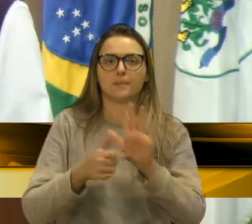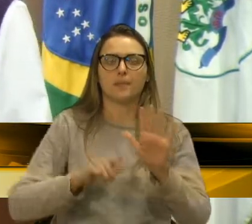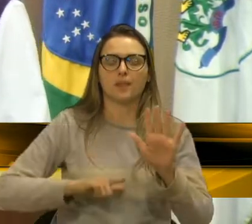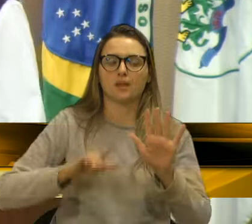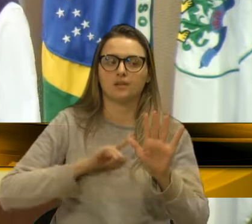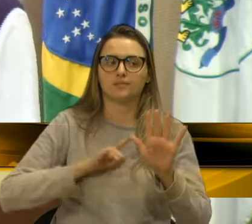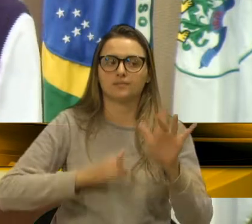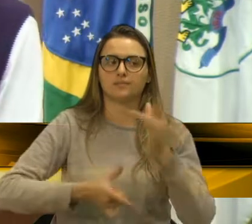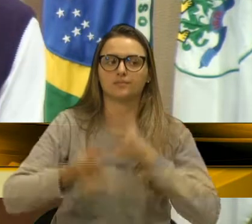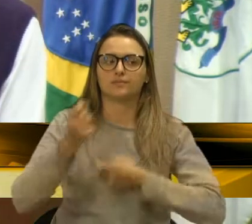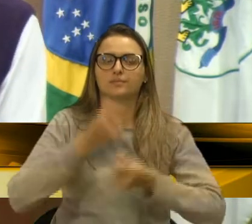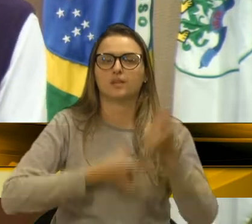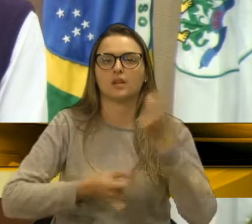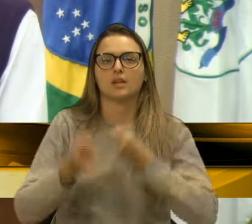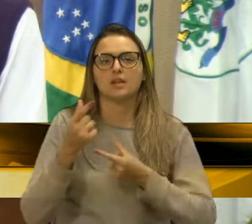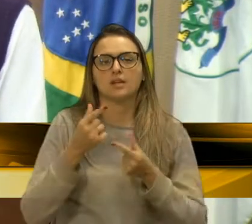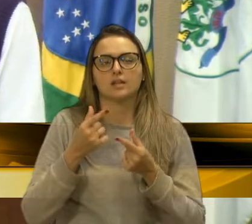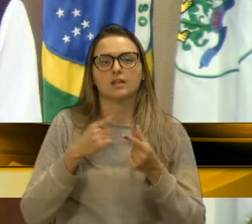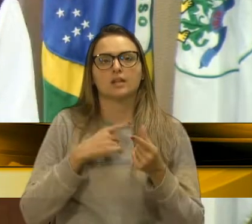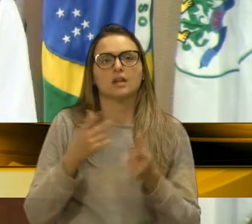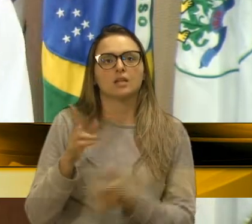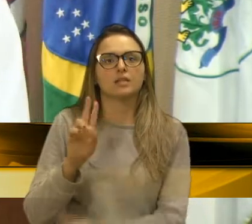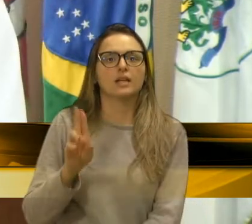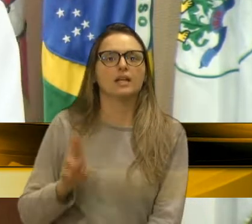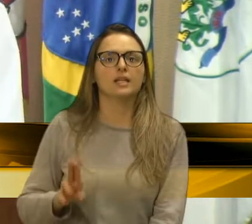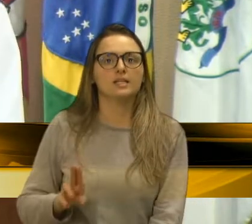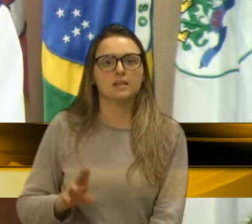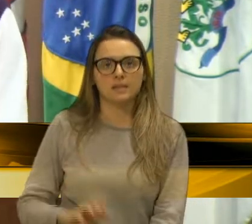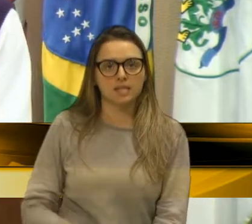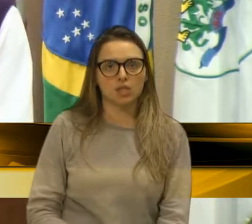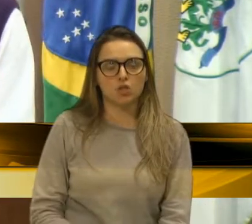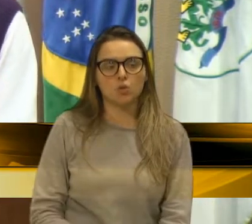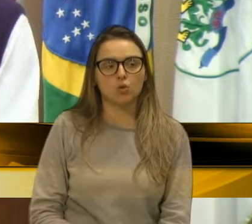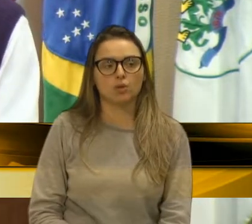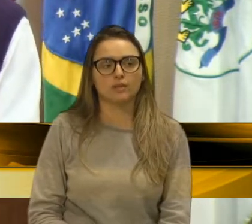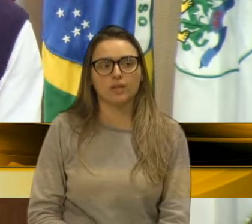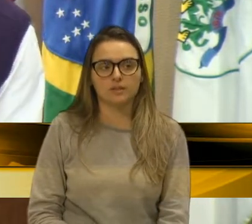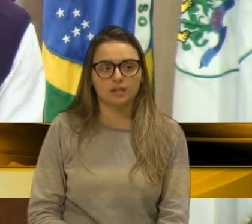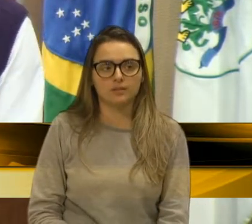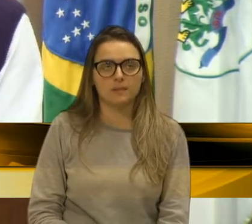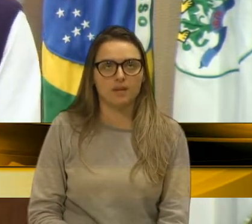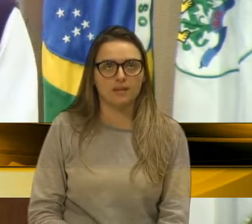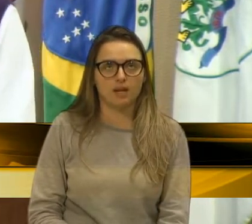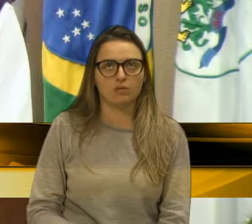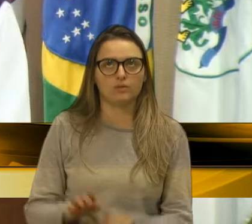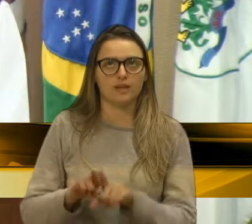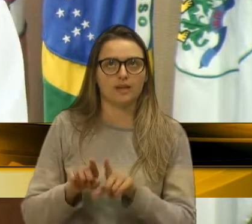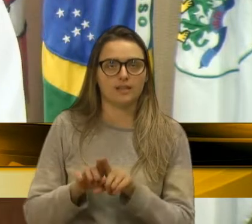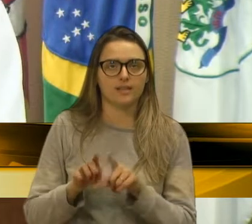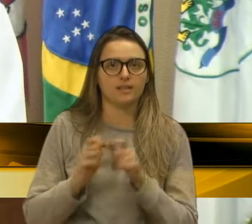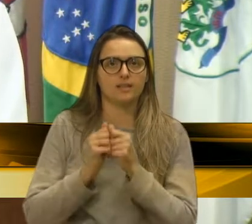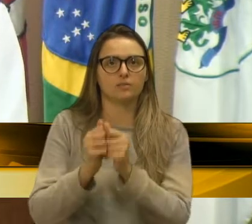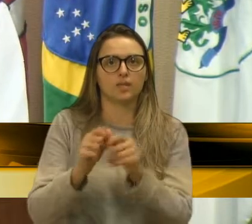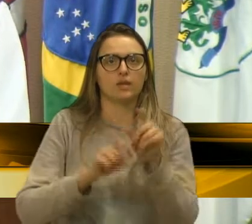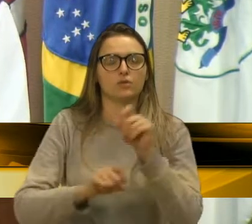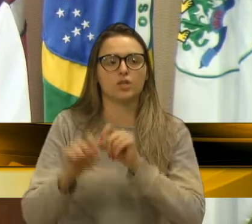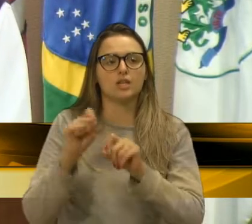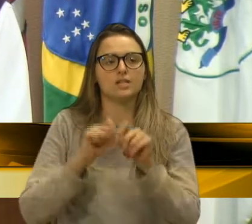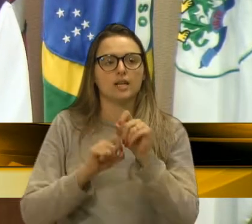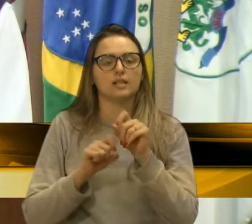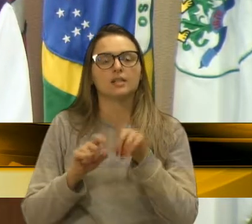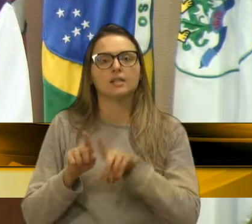alguns acham muitas vezes citar nomes aqui que não se deve, não sei o quê, tem que falar. Então, na época do prefeito Alceu, foi então